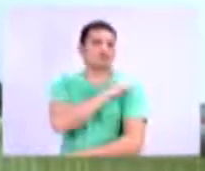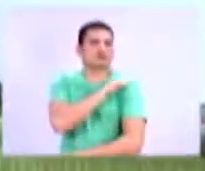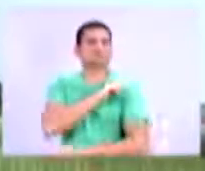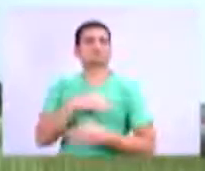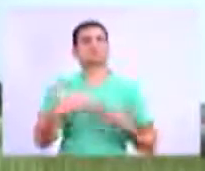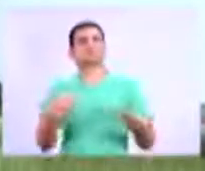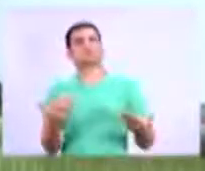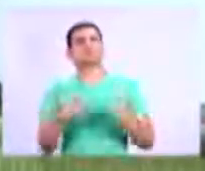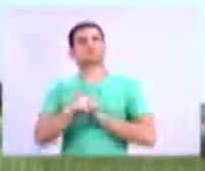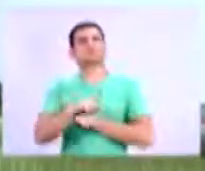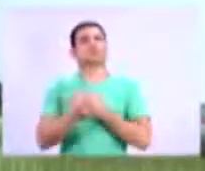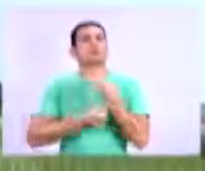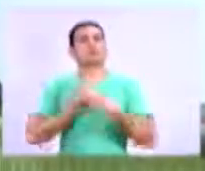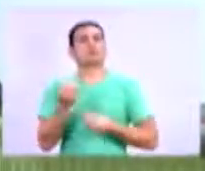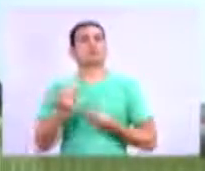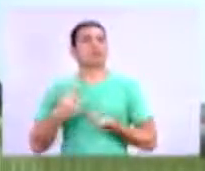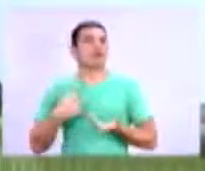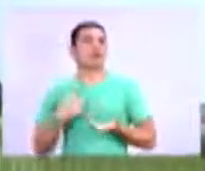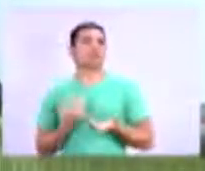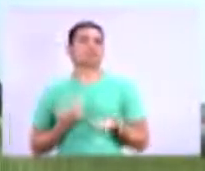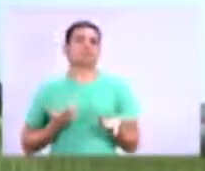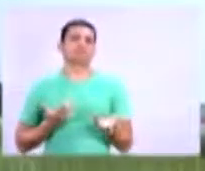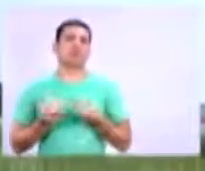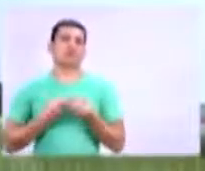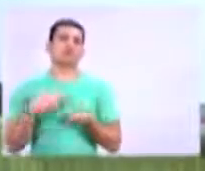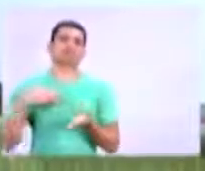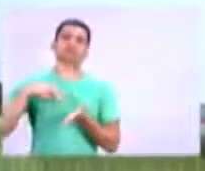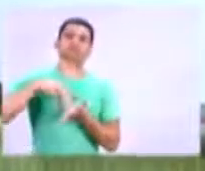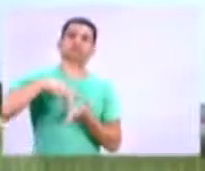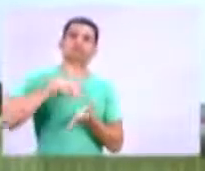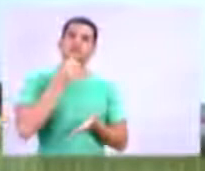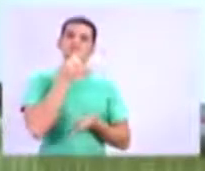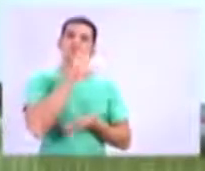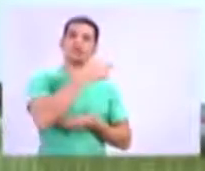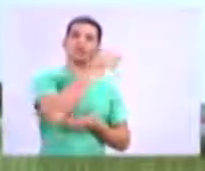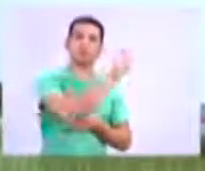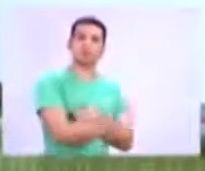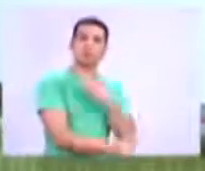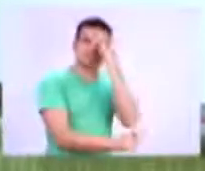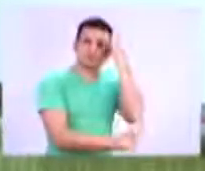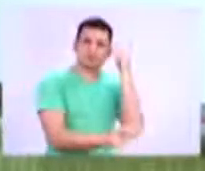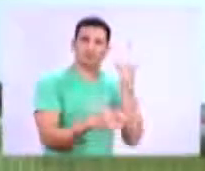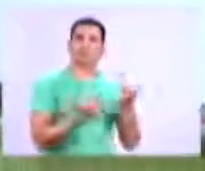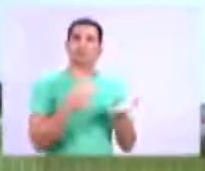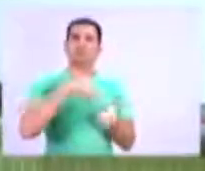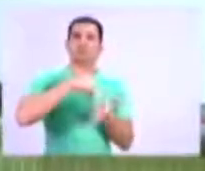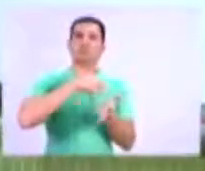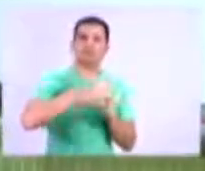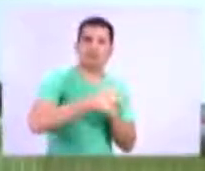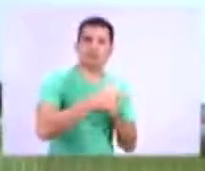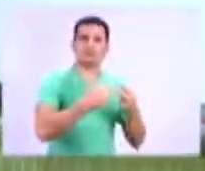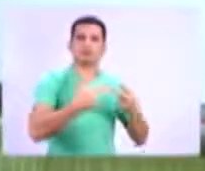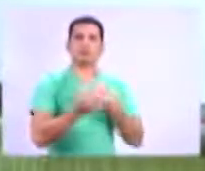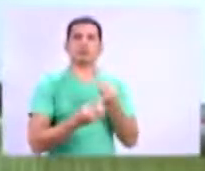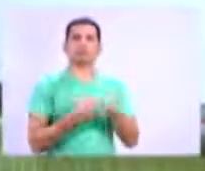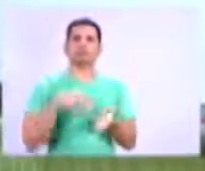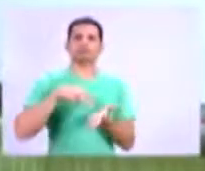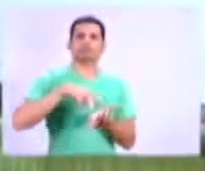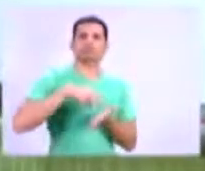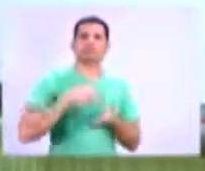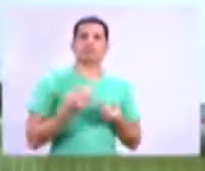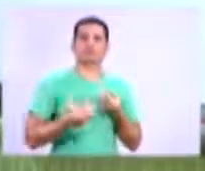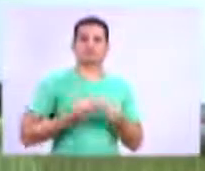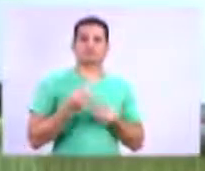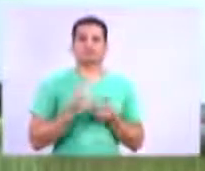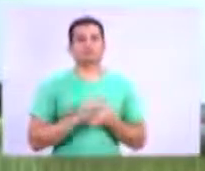professora, qual que deve ser o meu posicionamento diante de tal pessoa, diante de tal situação, diante de tal circunstância? Então, eu